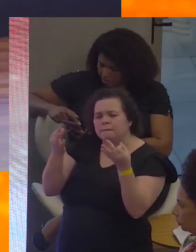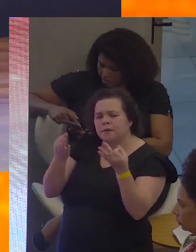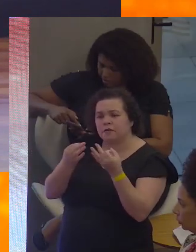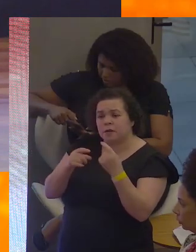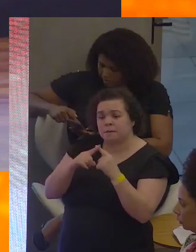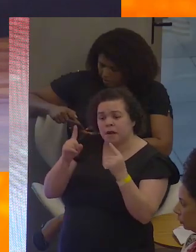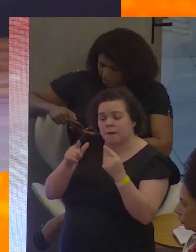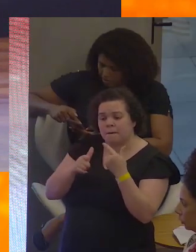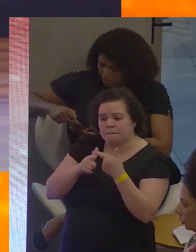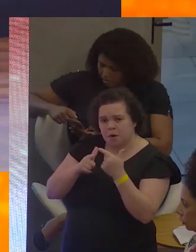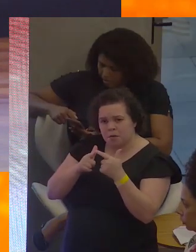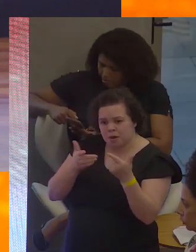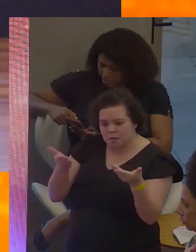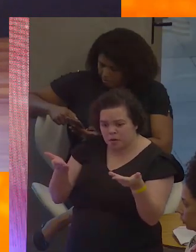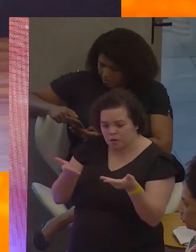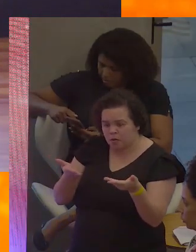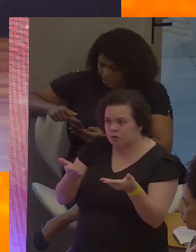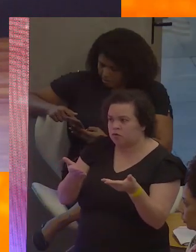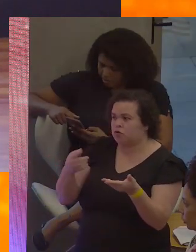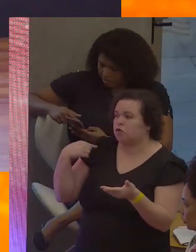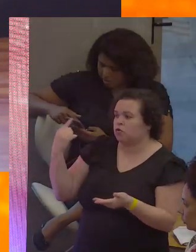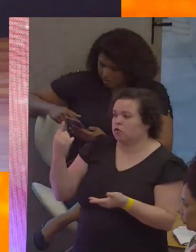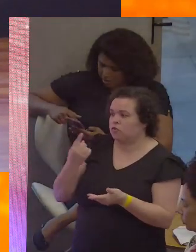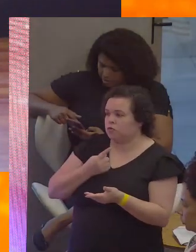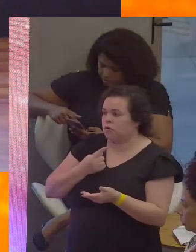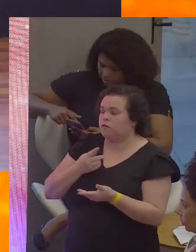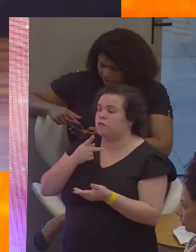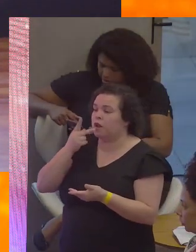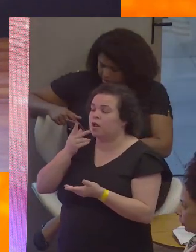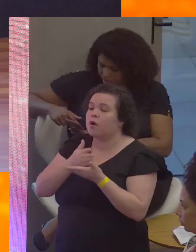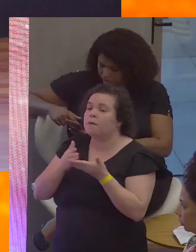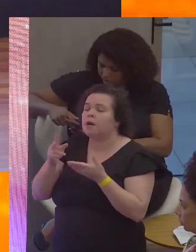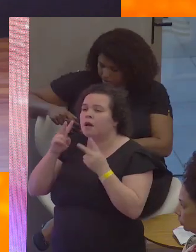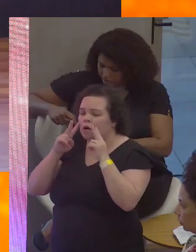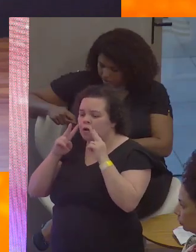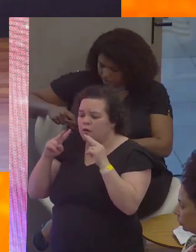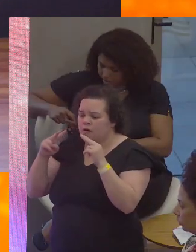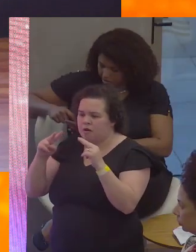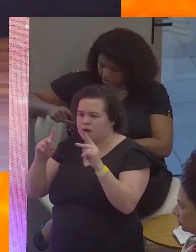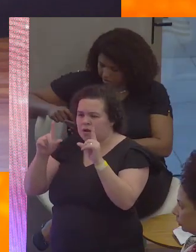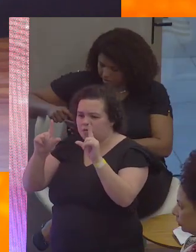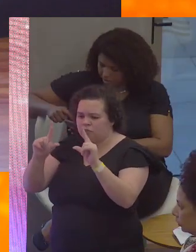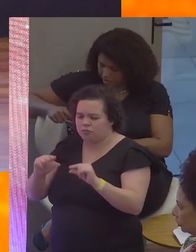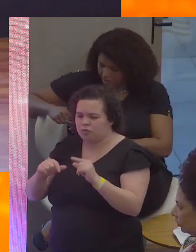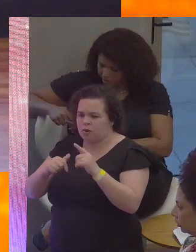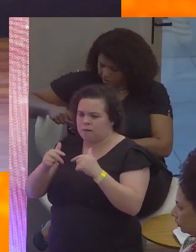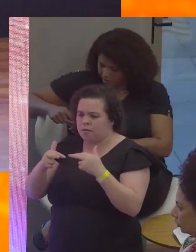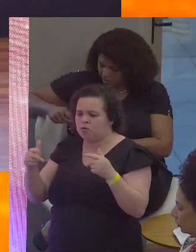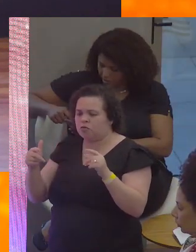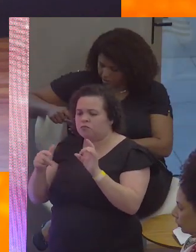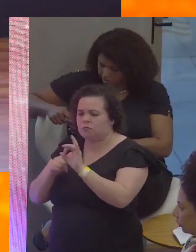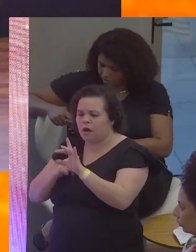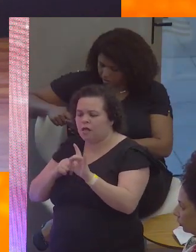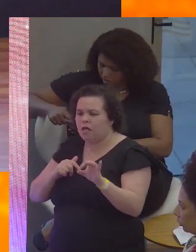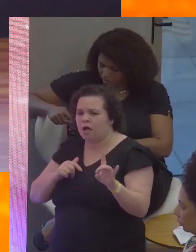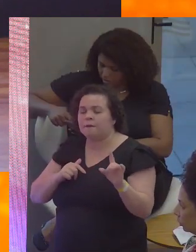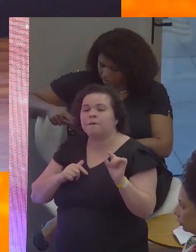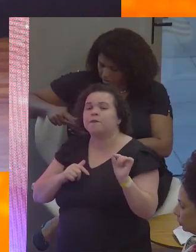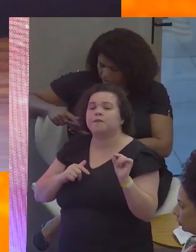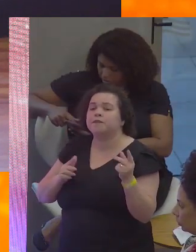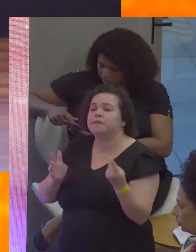grande problema hoje, que a gente, quando você começa a olhar e pormenorizar produto a produto, o que